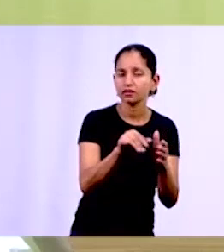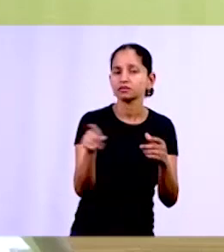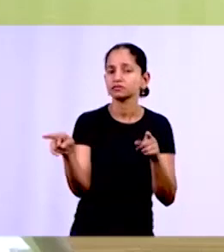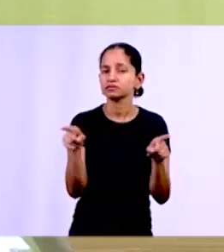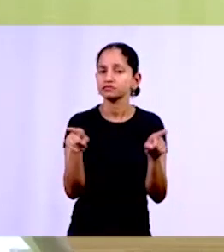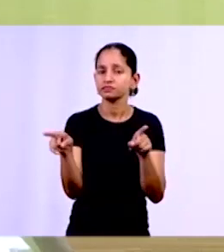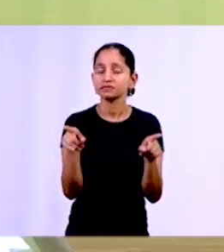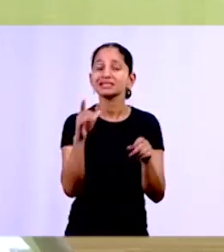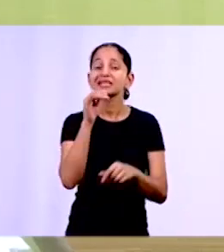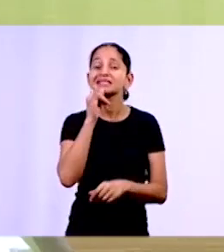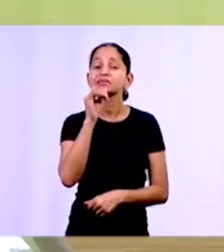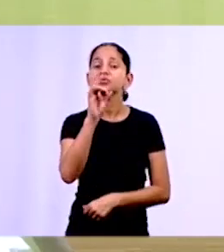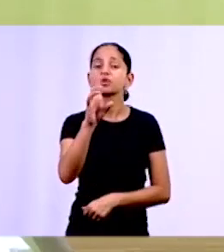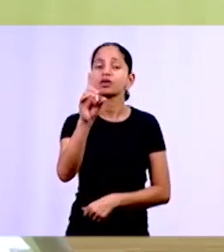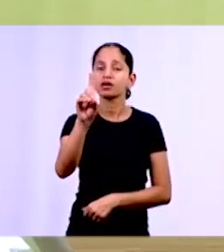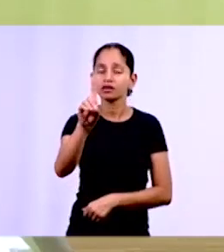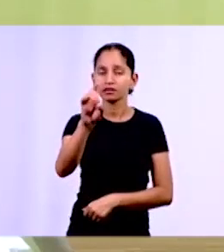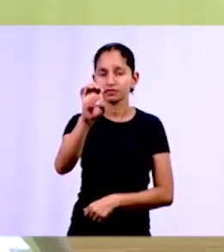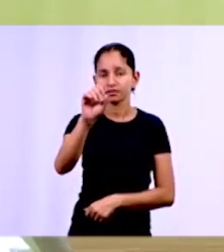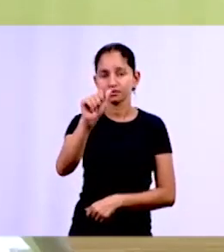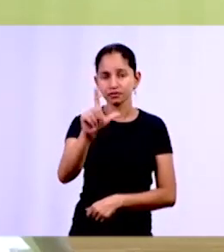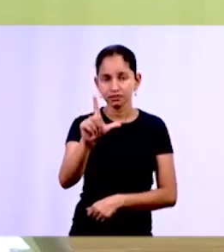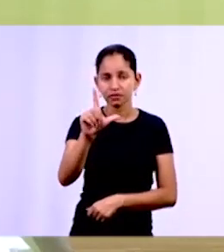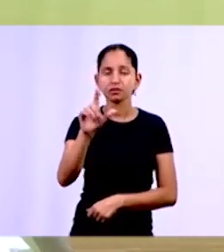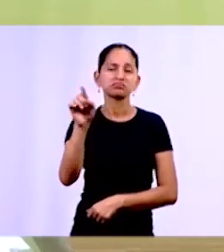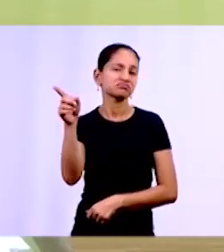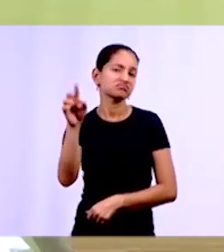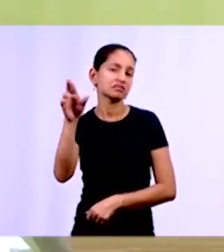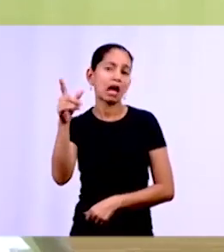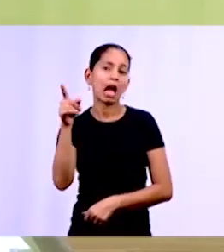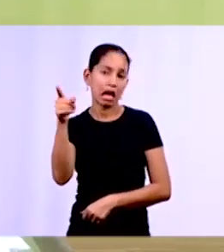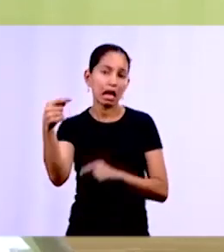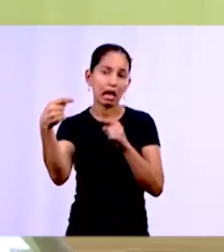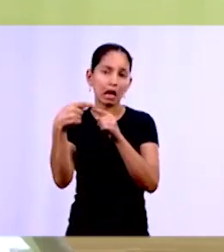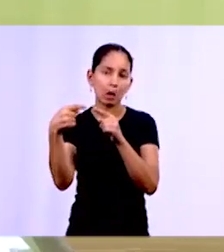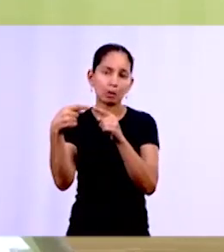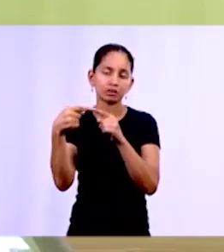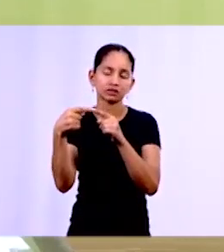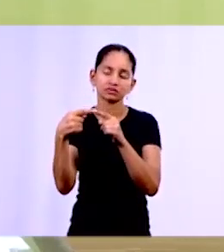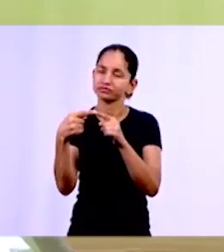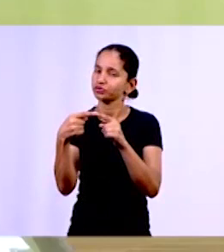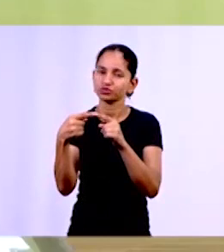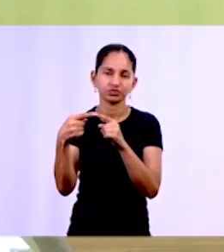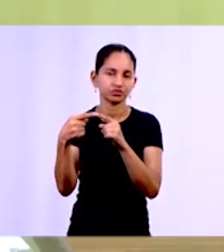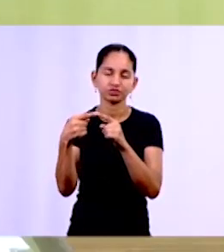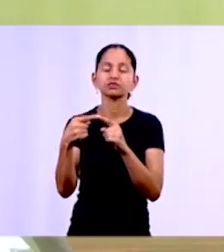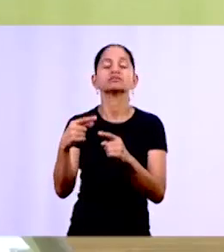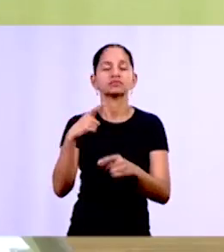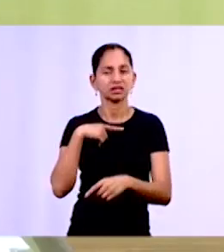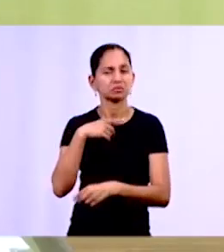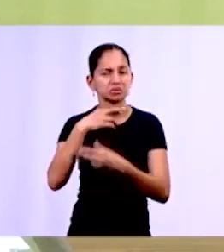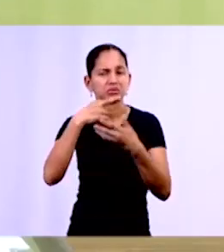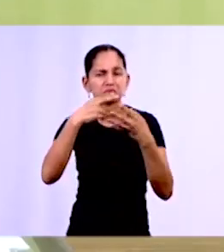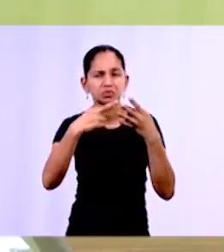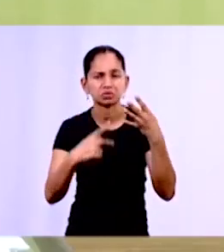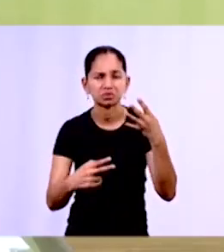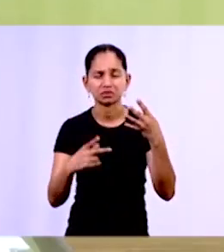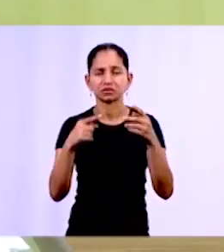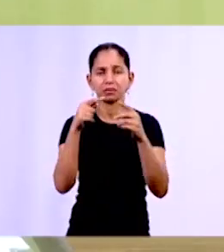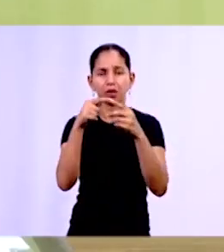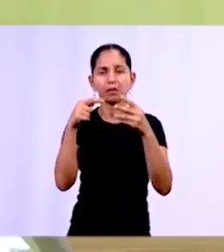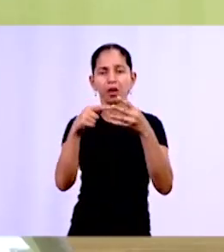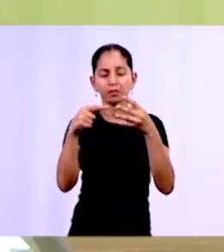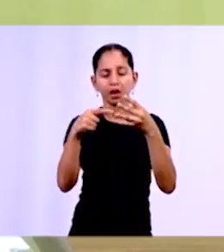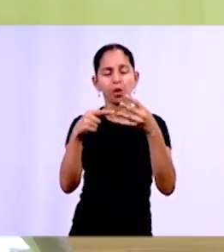repente um Dell só por conta que tem um processador X, né? Porque só o processador não vai fazer diferença, muita diferença,